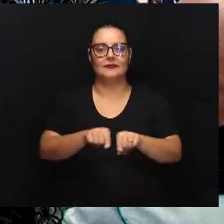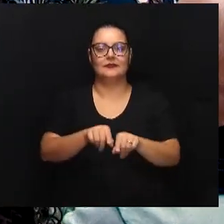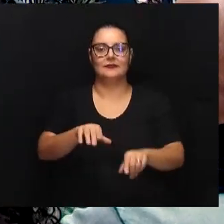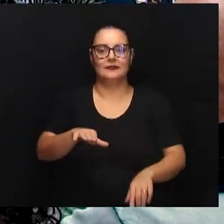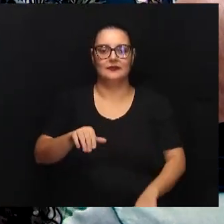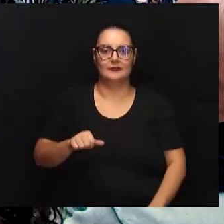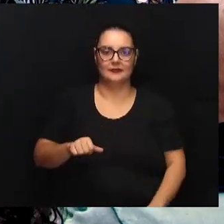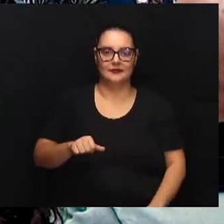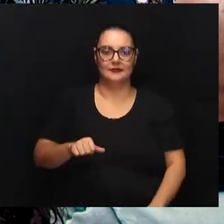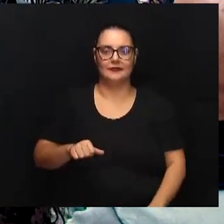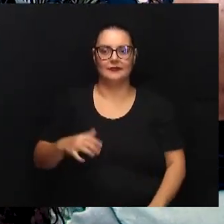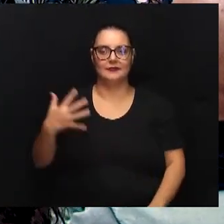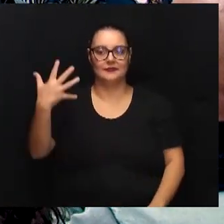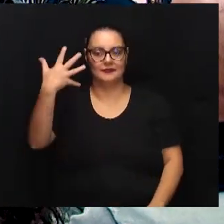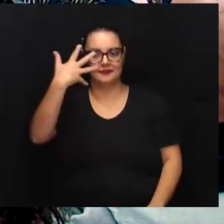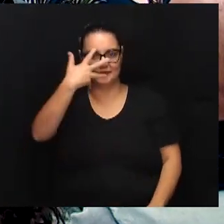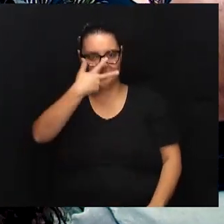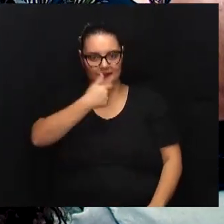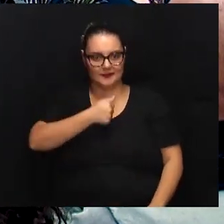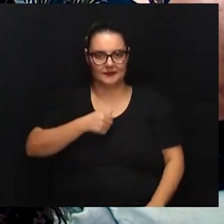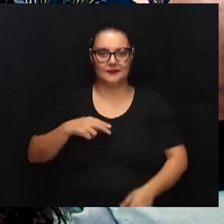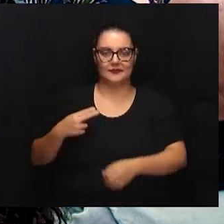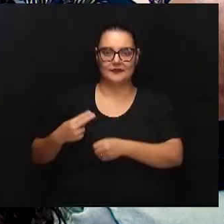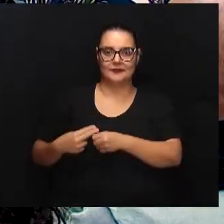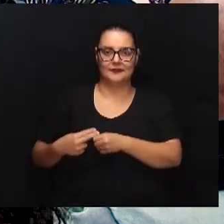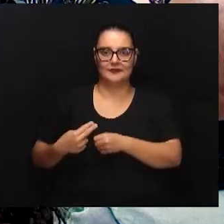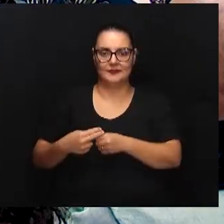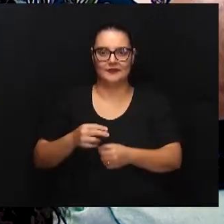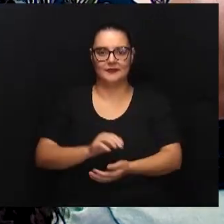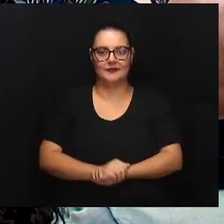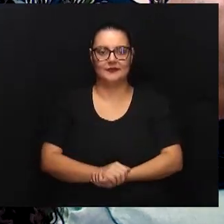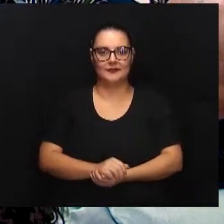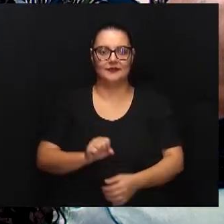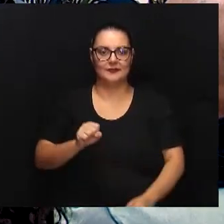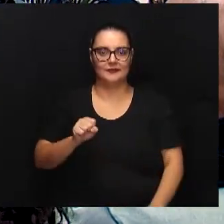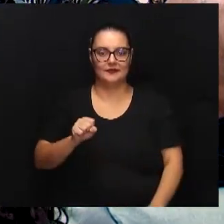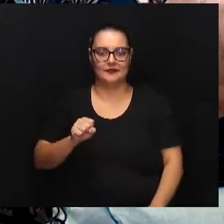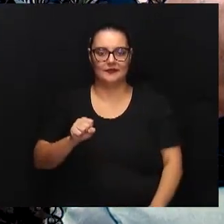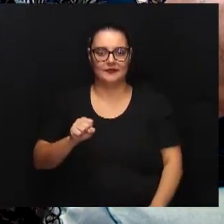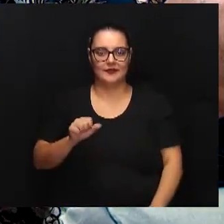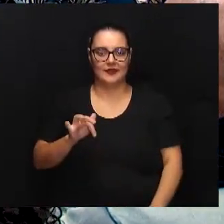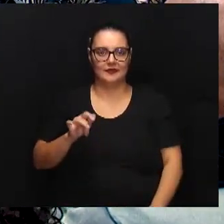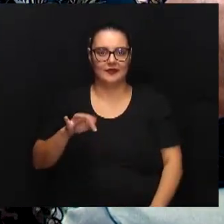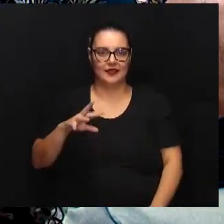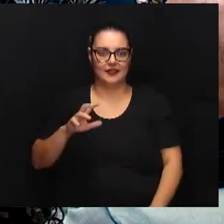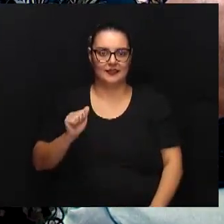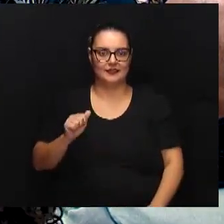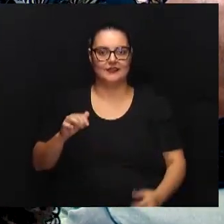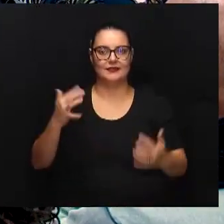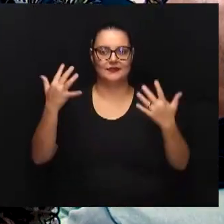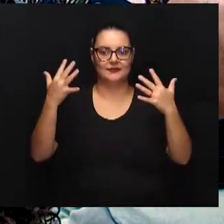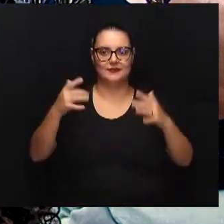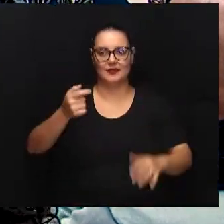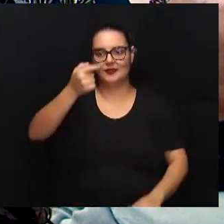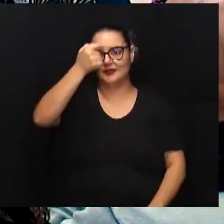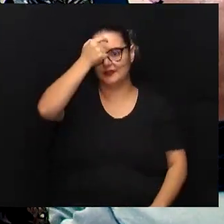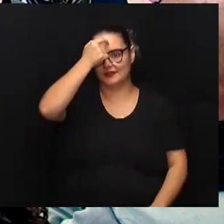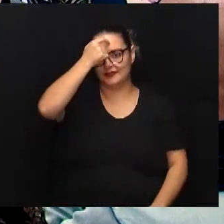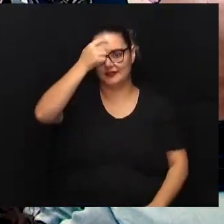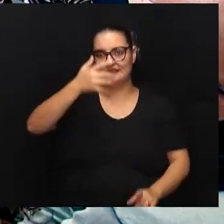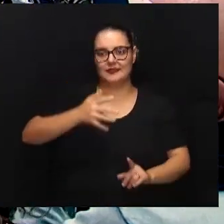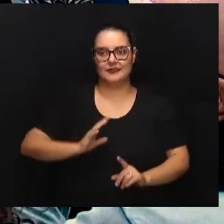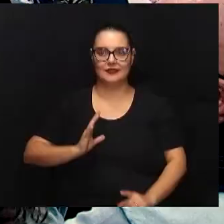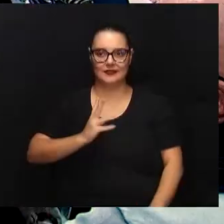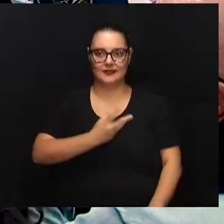Vou chamar também nossa NB bonita da Unicamp, Sátira Bernardes, do Núcleo de